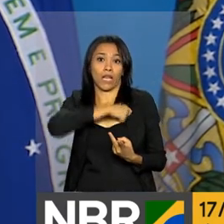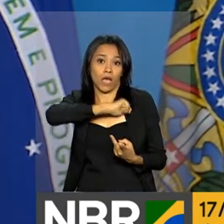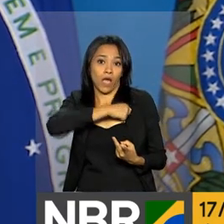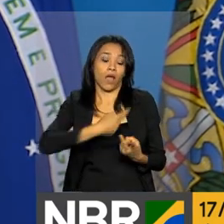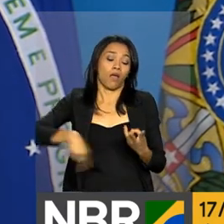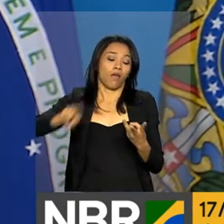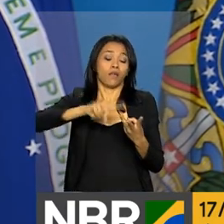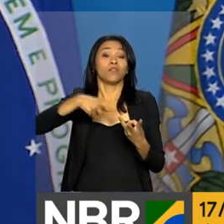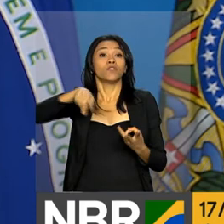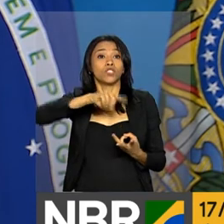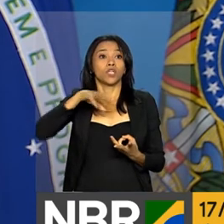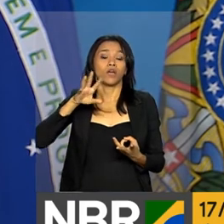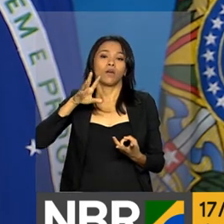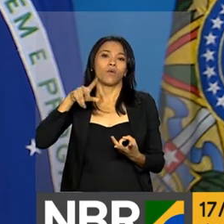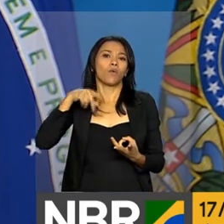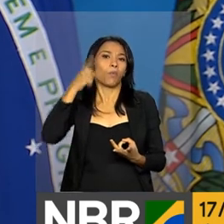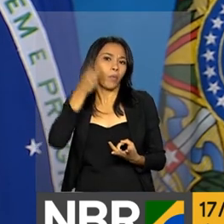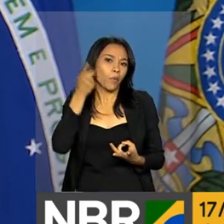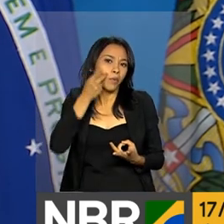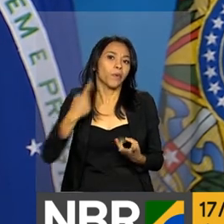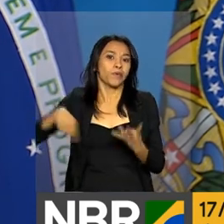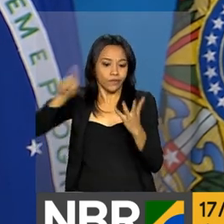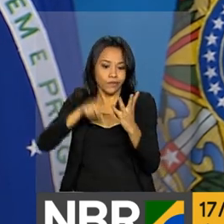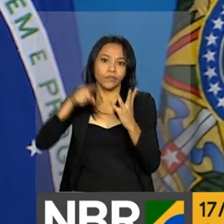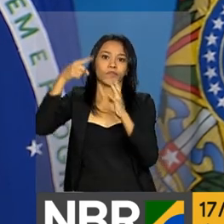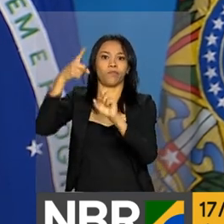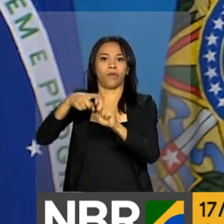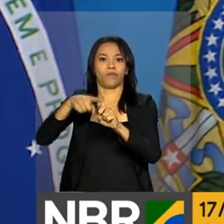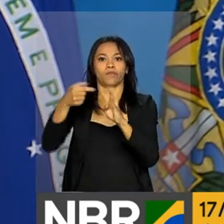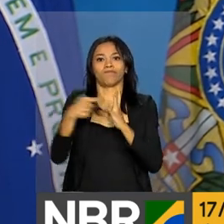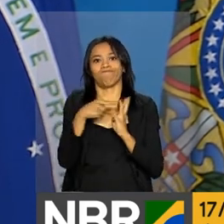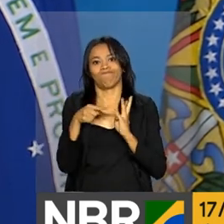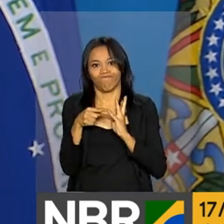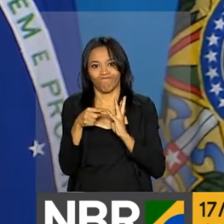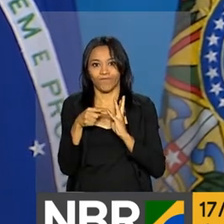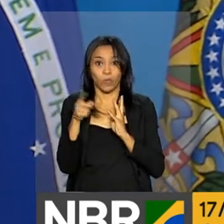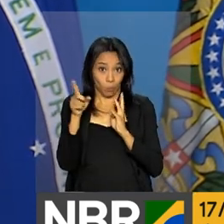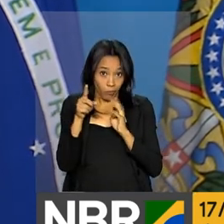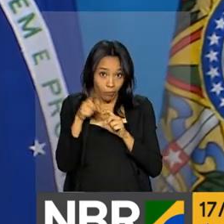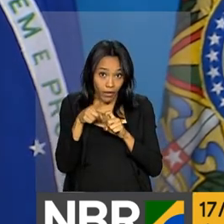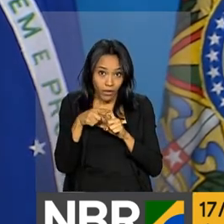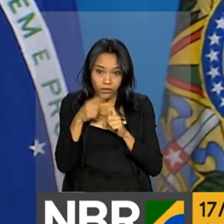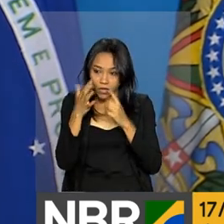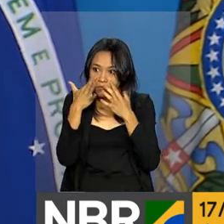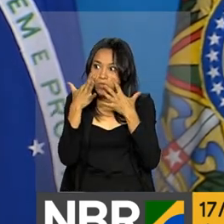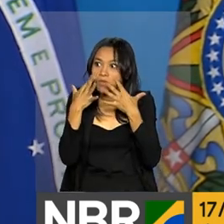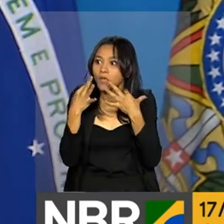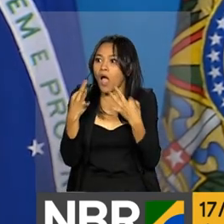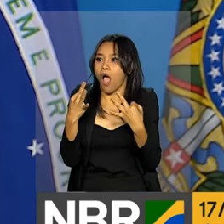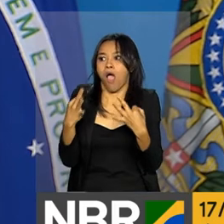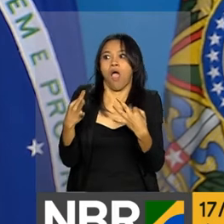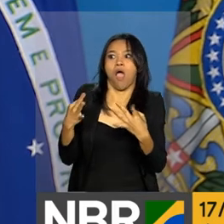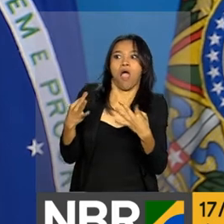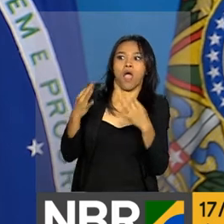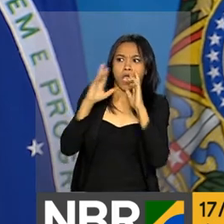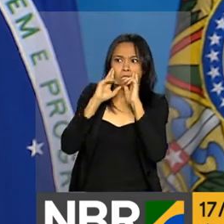público e o médico, E o médico era uma figura, digamos, venerada, uma figura